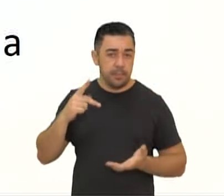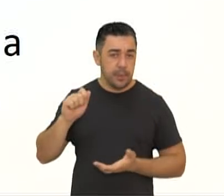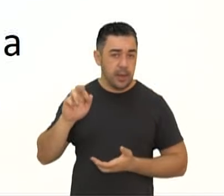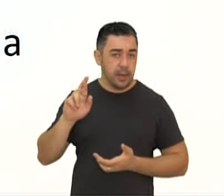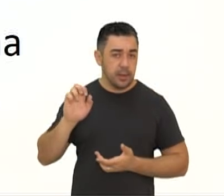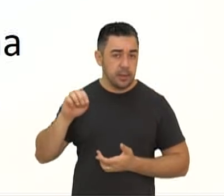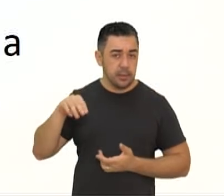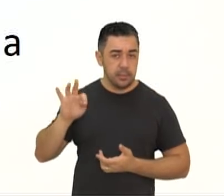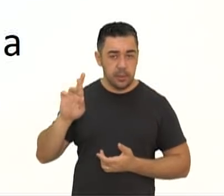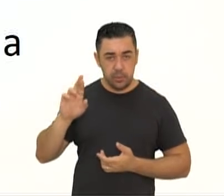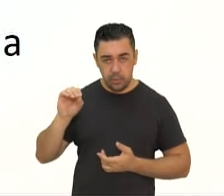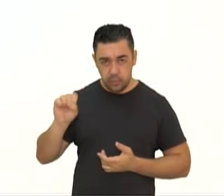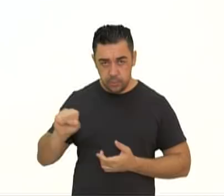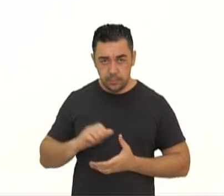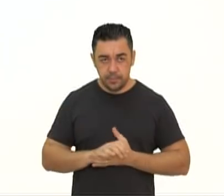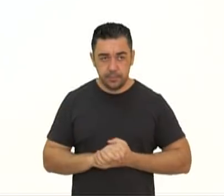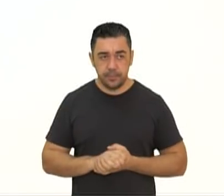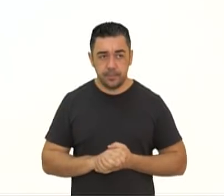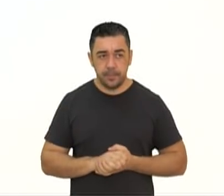bem?